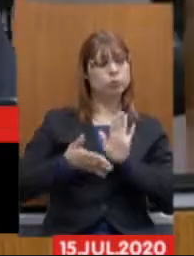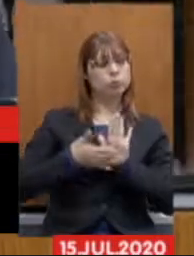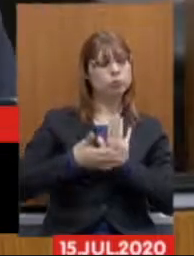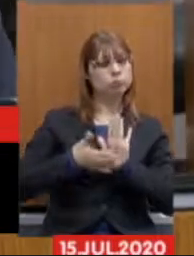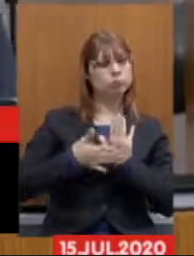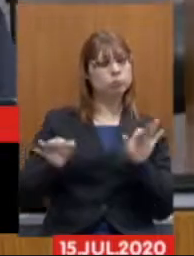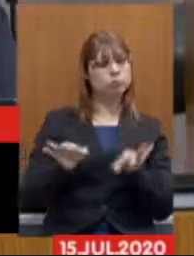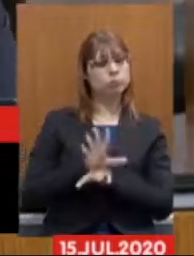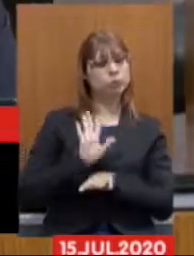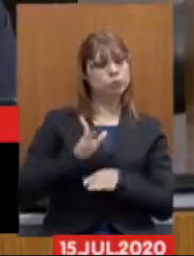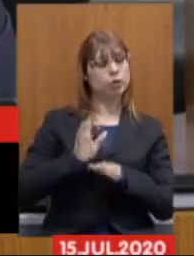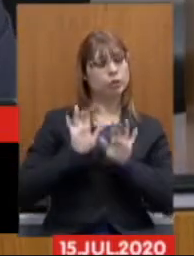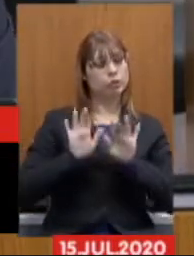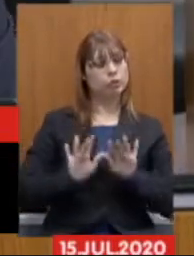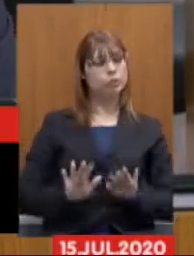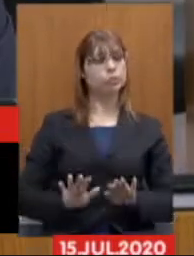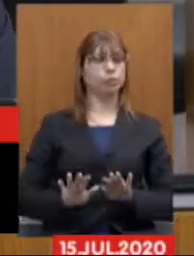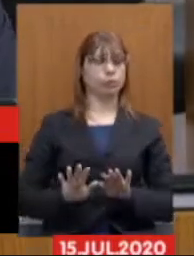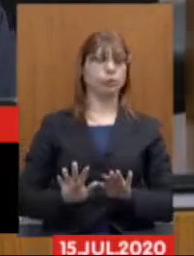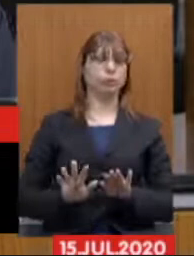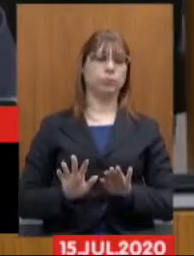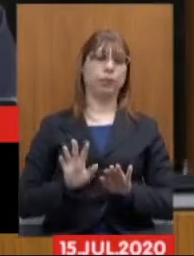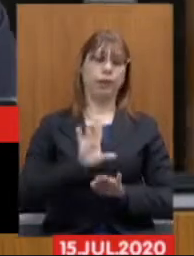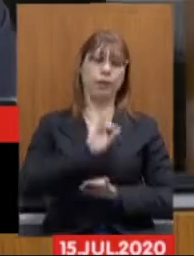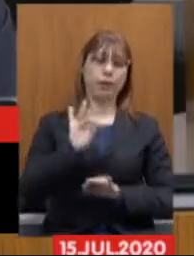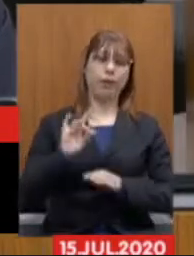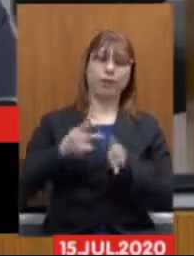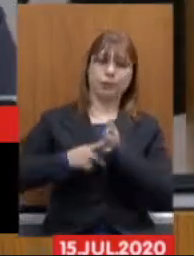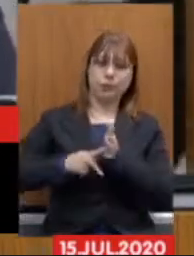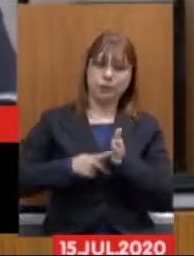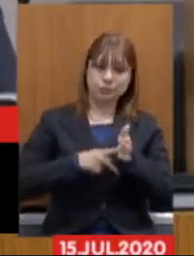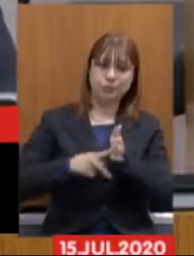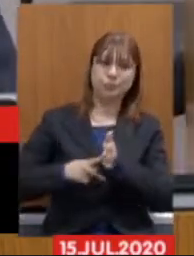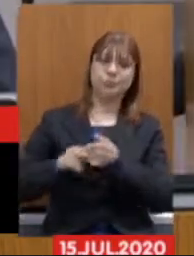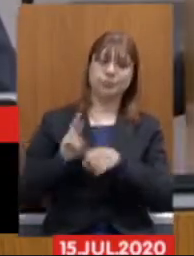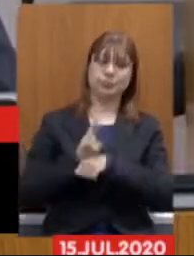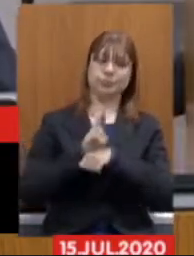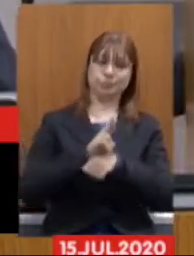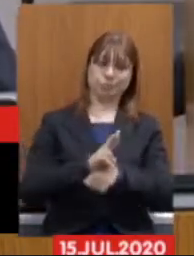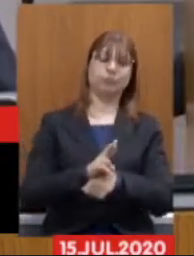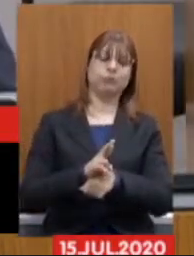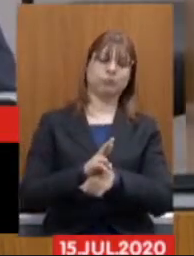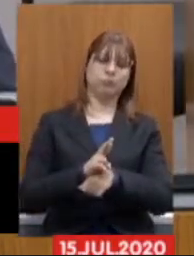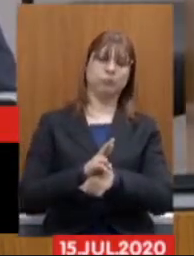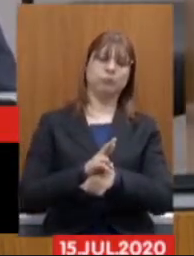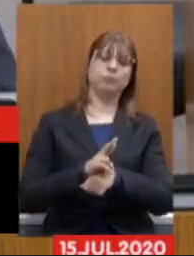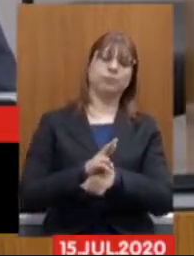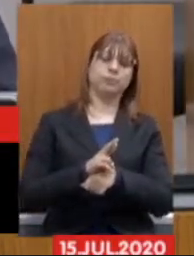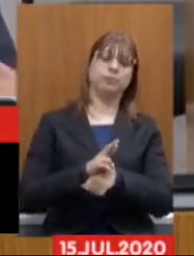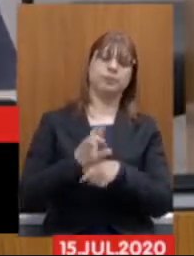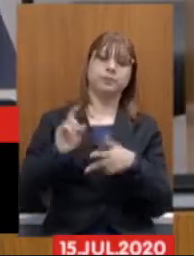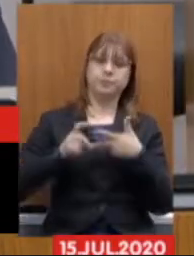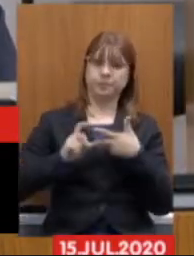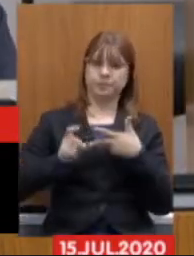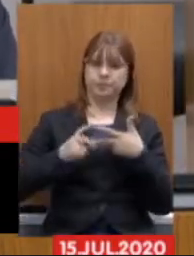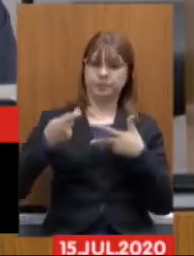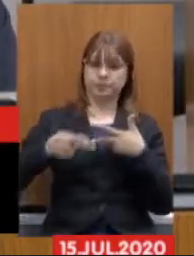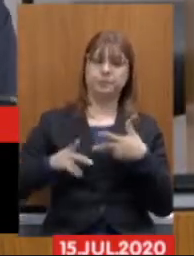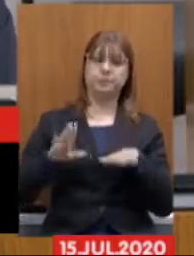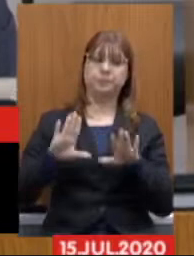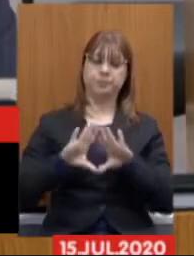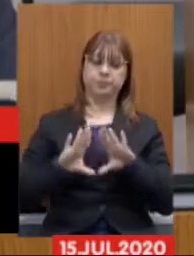por escritos pelas representações sindicais com a participação de representantes do poder executivo dos parlamentares dessa